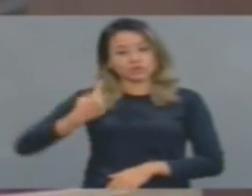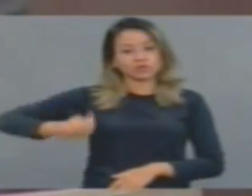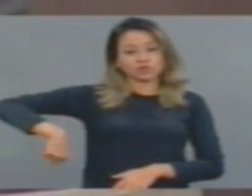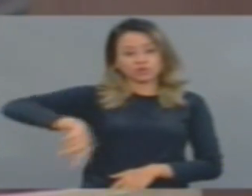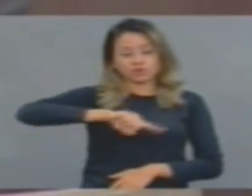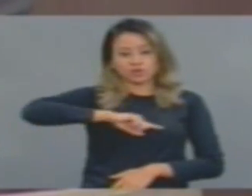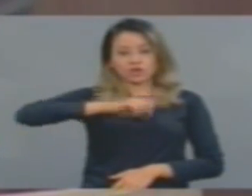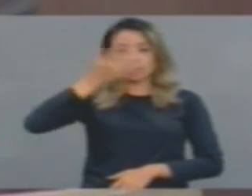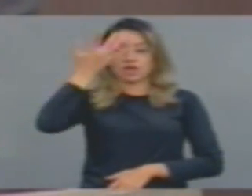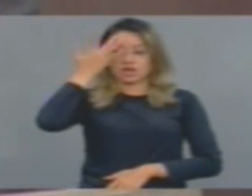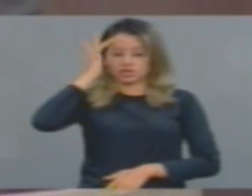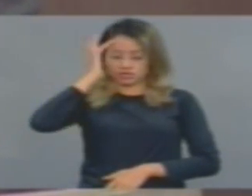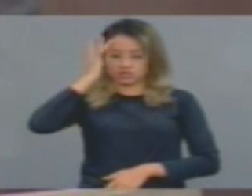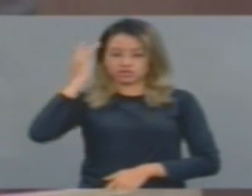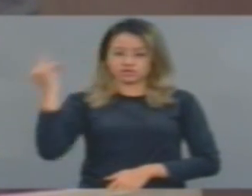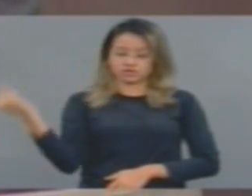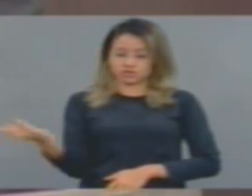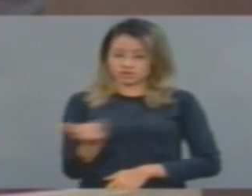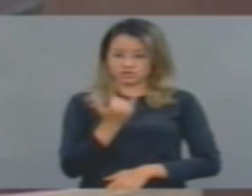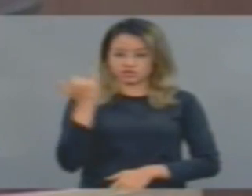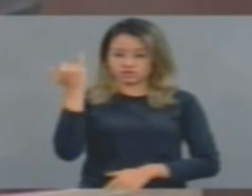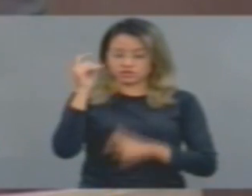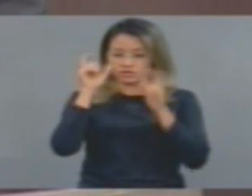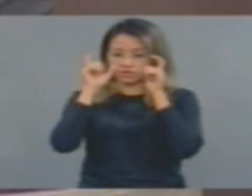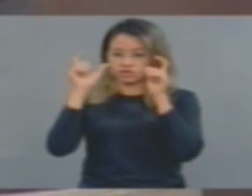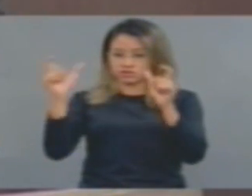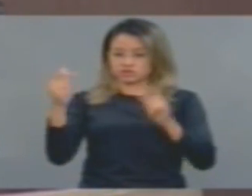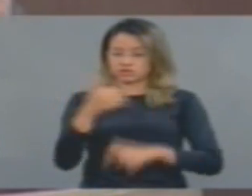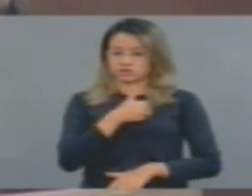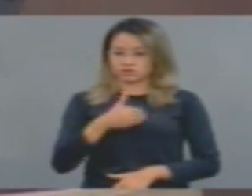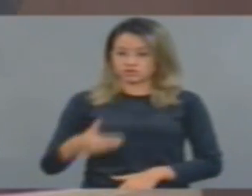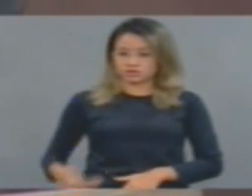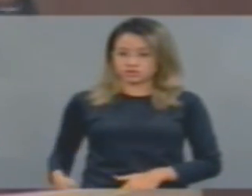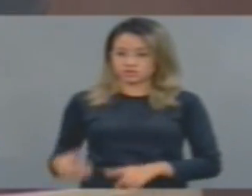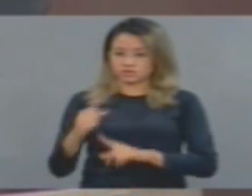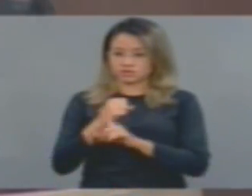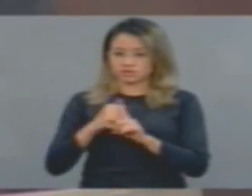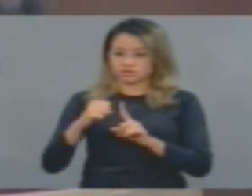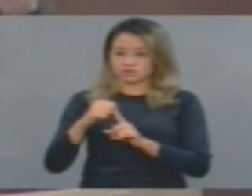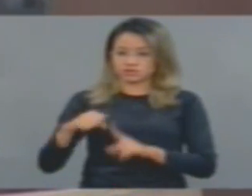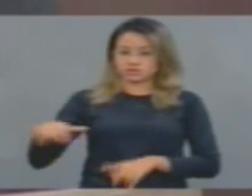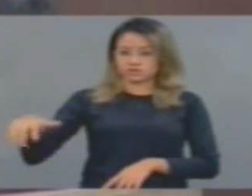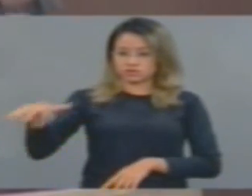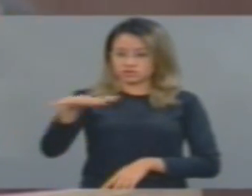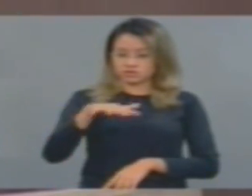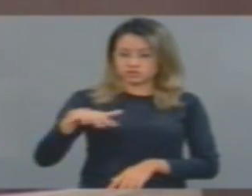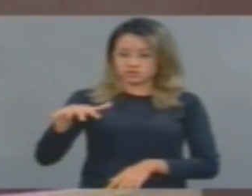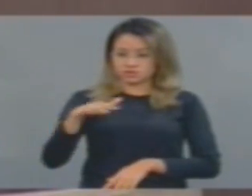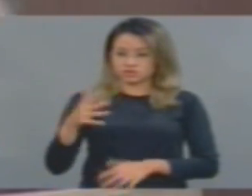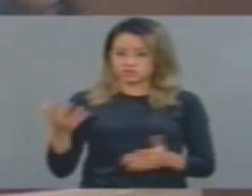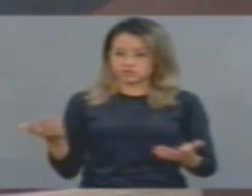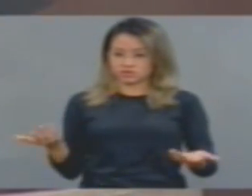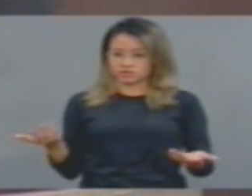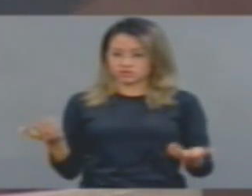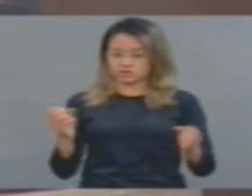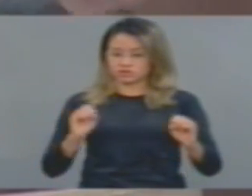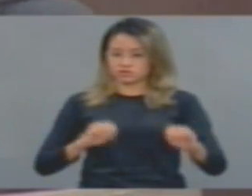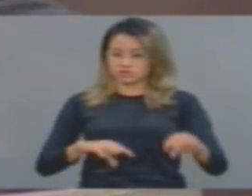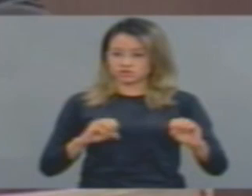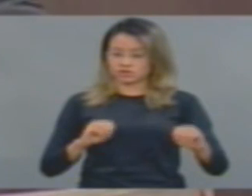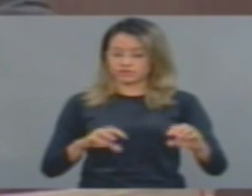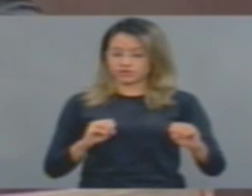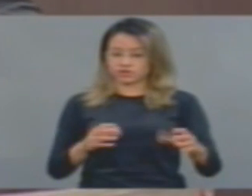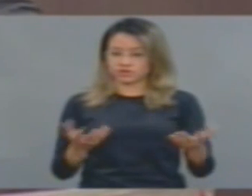tão relevante para o interesse público, para a sociedade, os investimentos em socioeducação. Que não